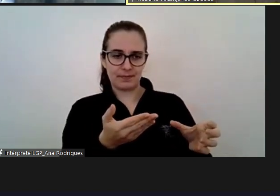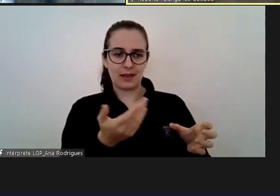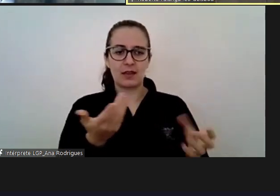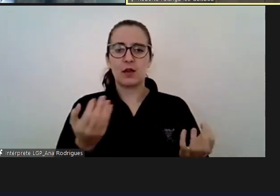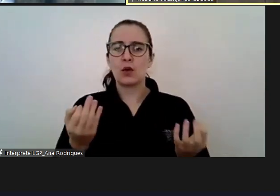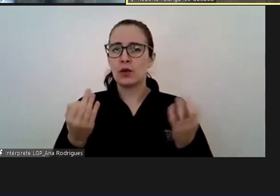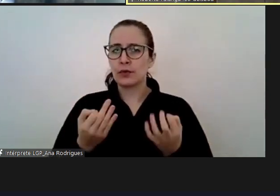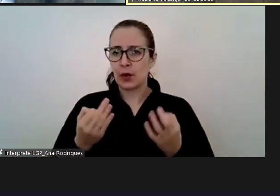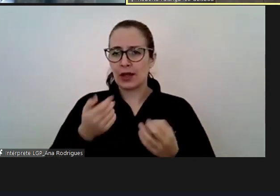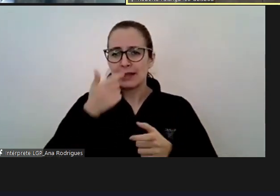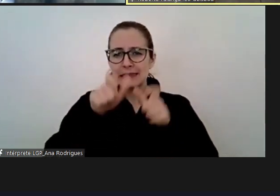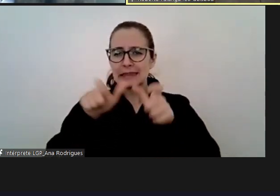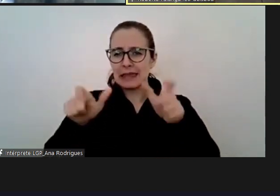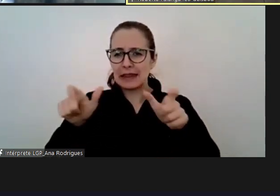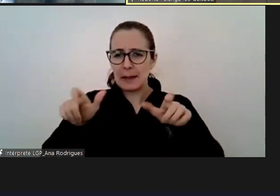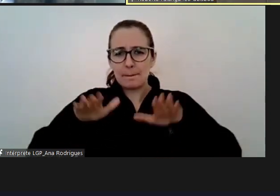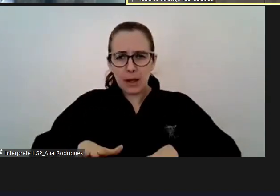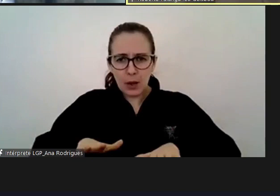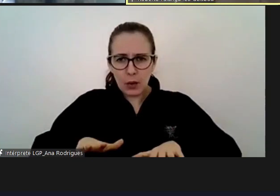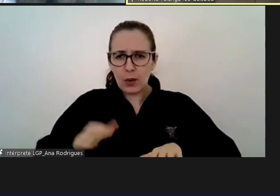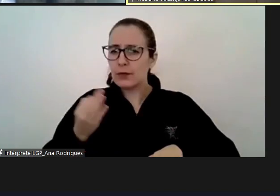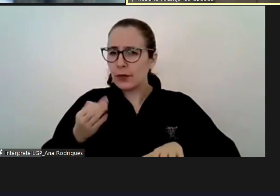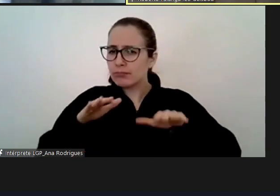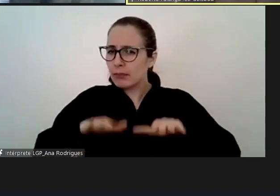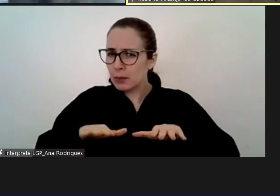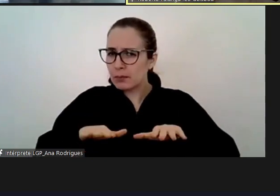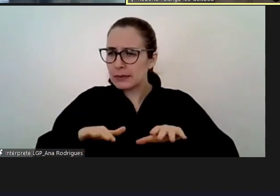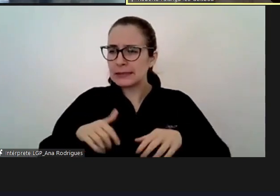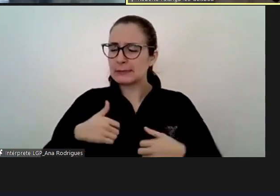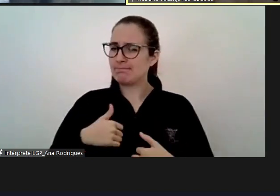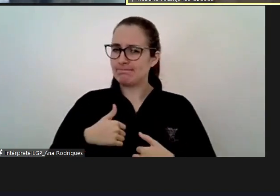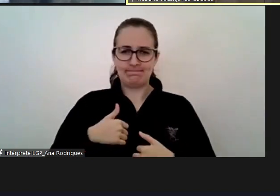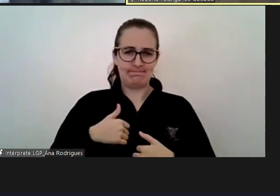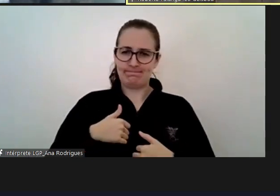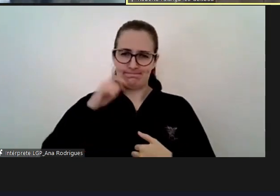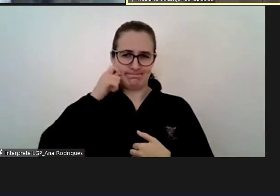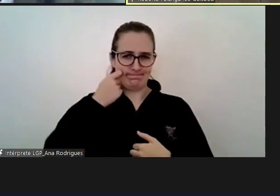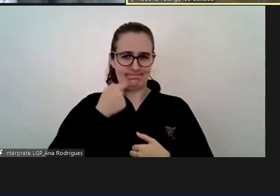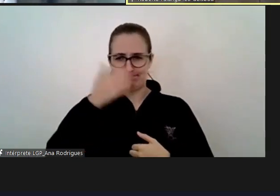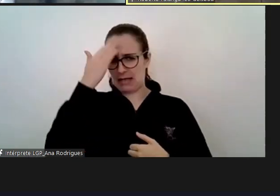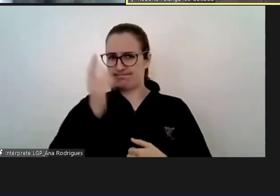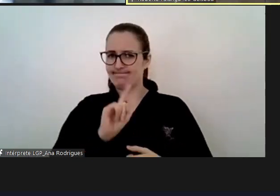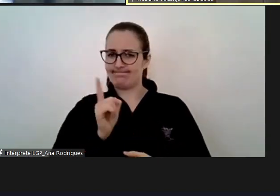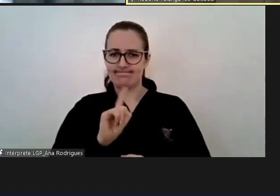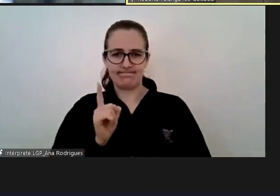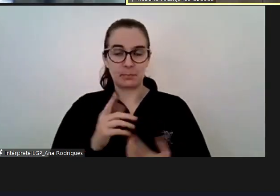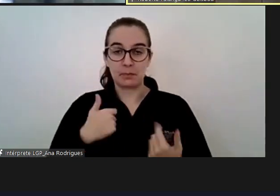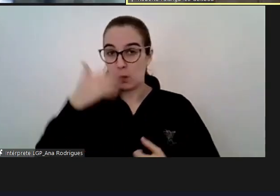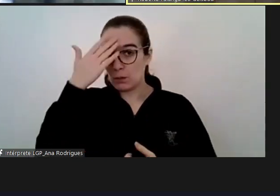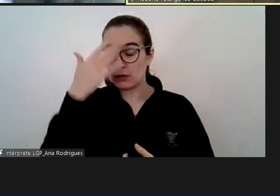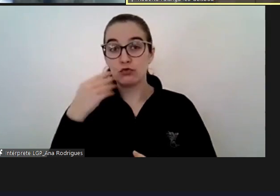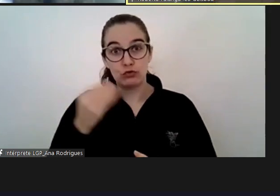a sua cidadania como prática? Bem, eu sinceramente acho que não. Eu acho que os jovens